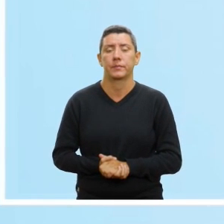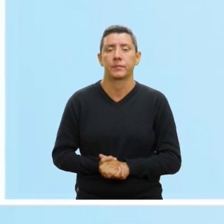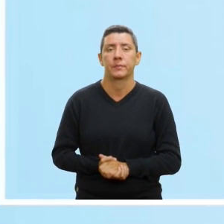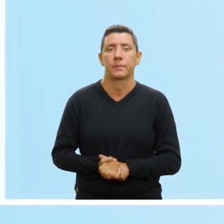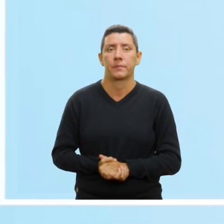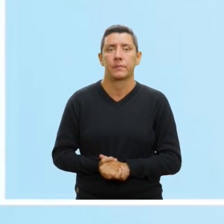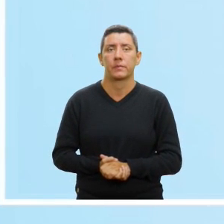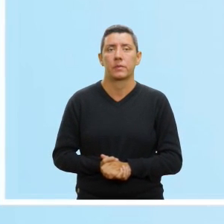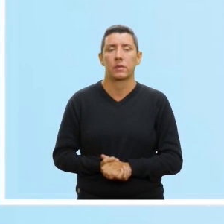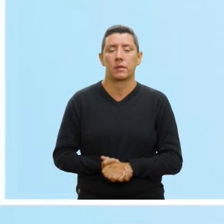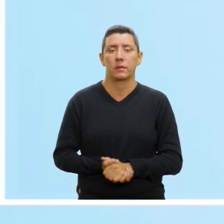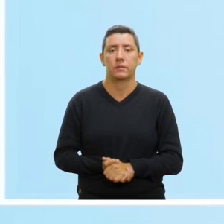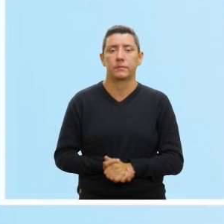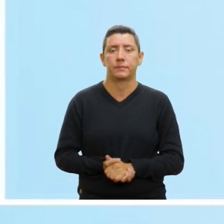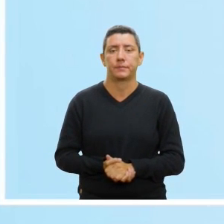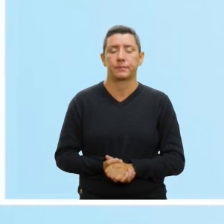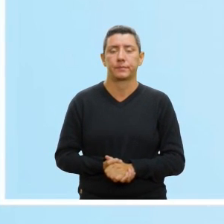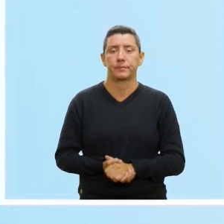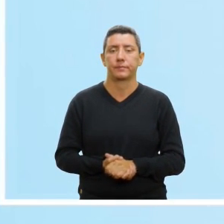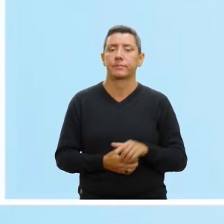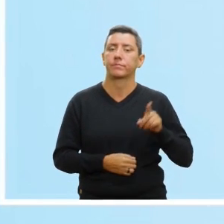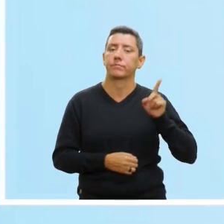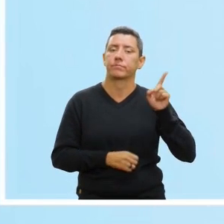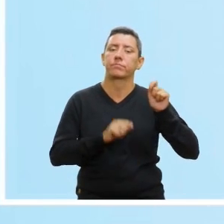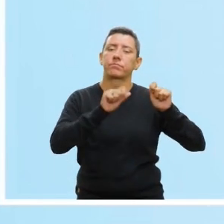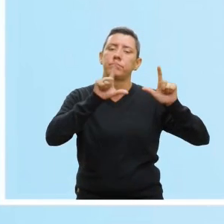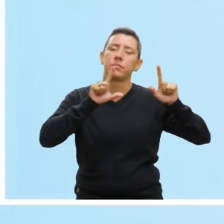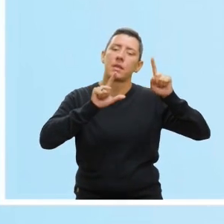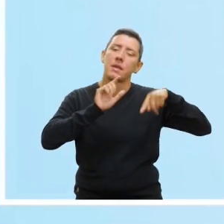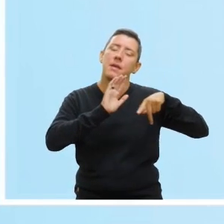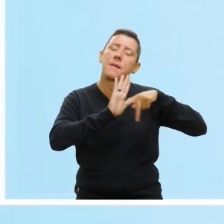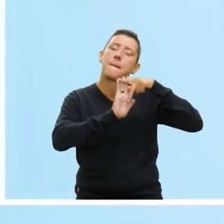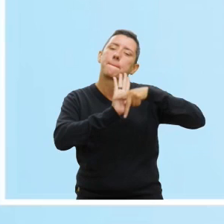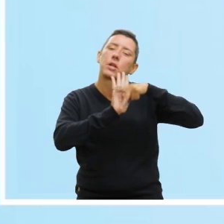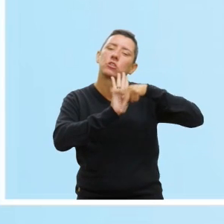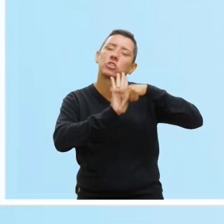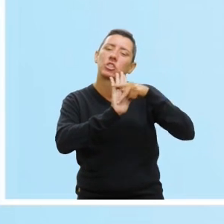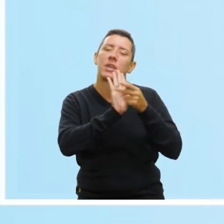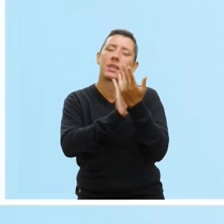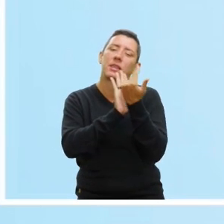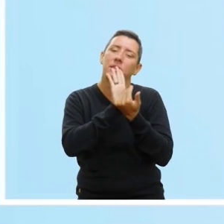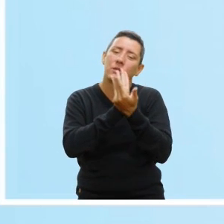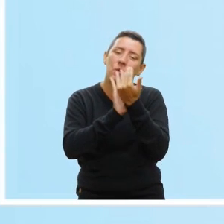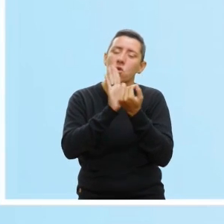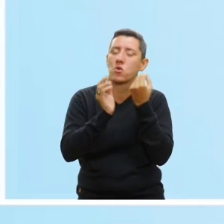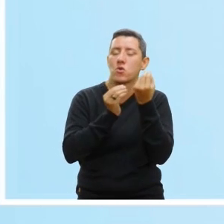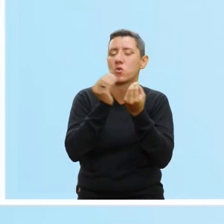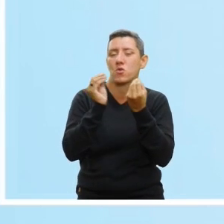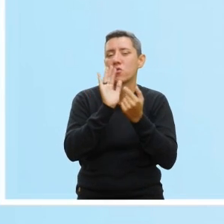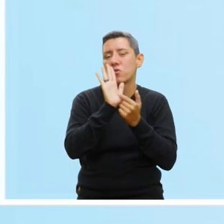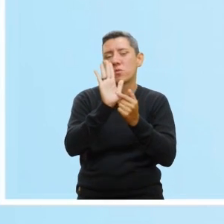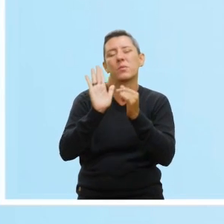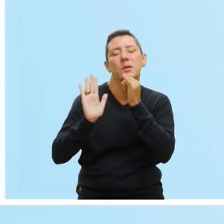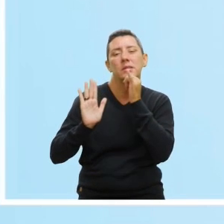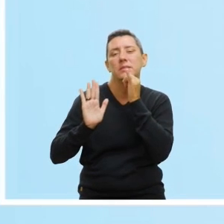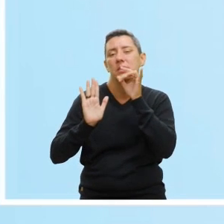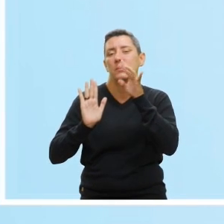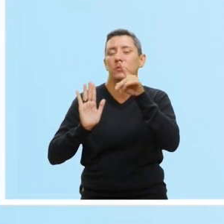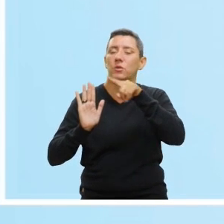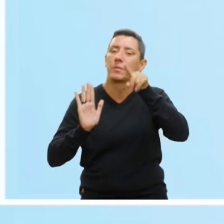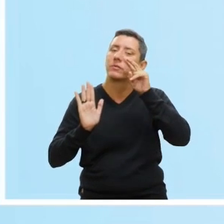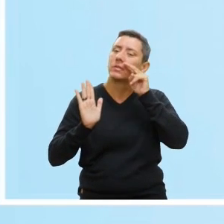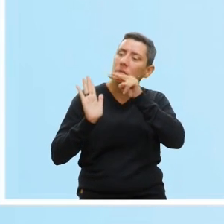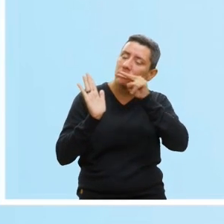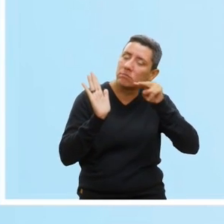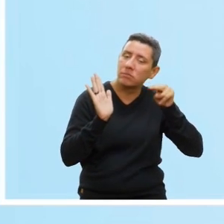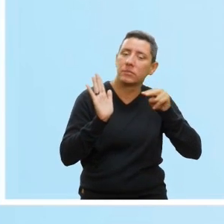Aqui só mostrando um pouco como a gente faz um projeto DWDM. Acho interessante mostrar, né? Eu comentei das dificuldades,